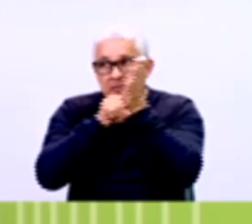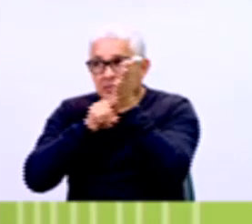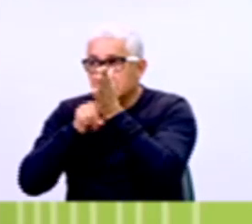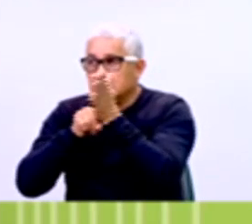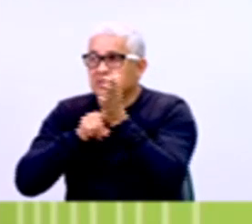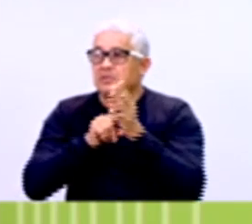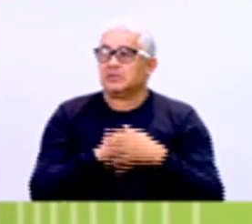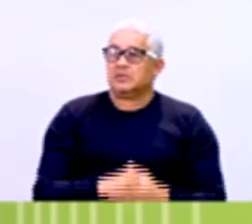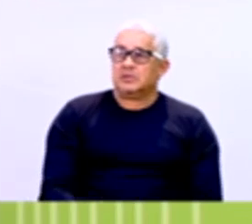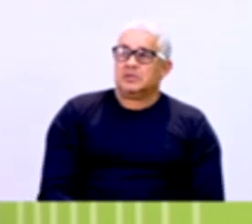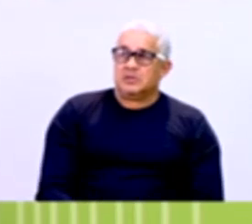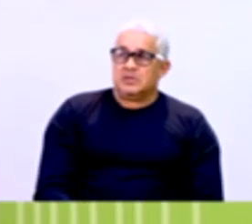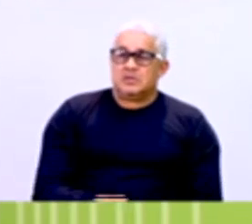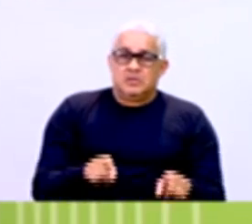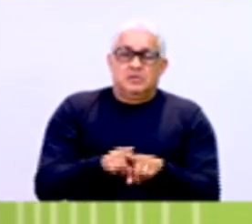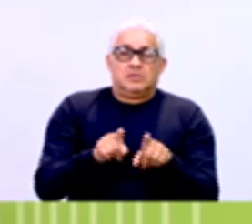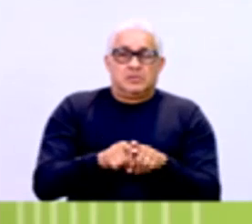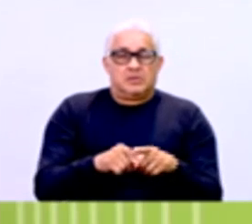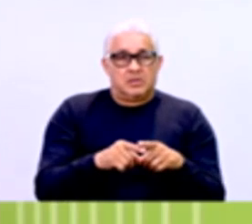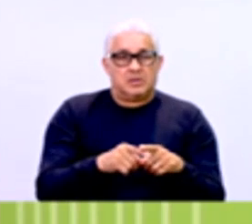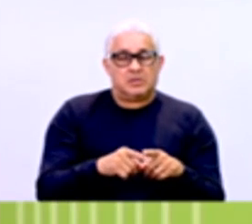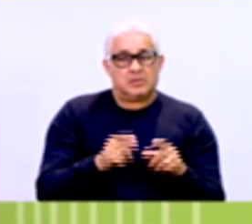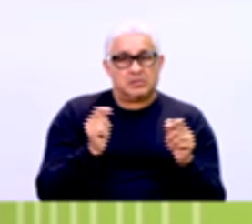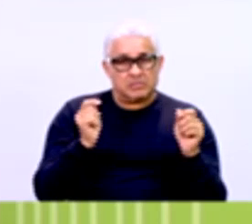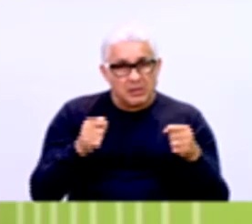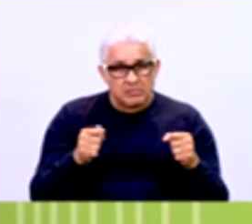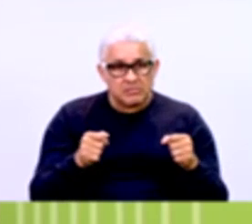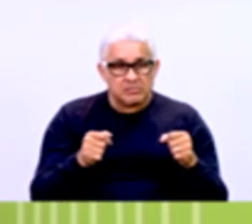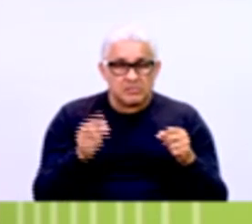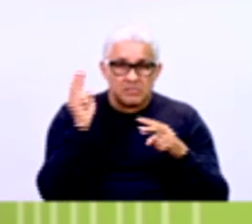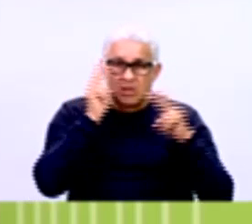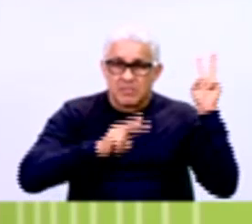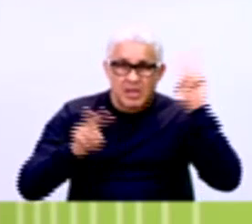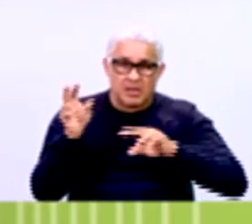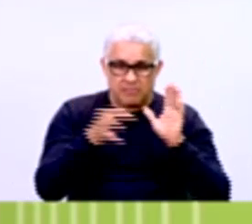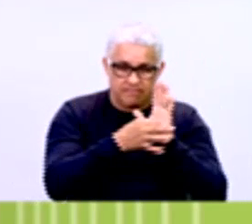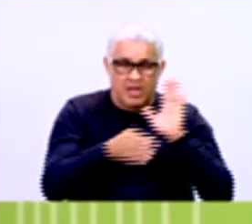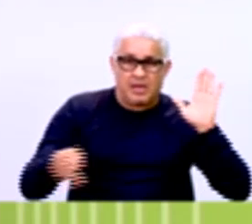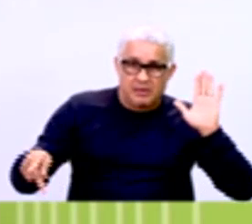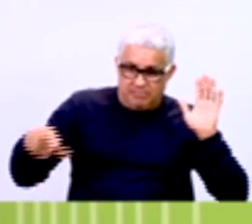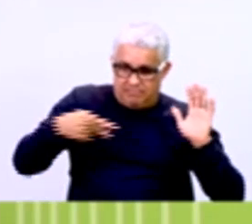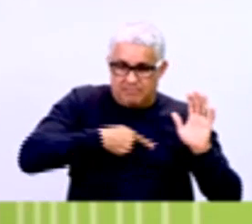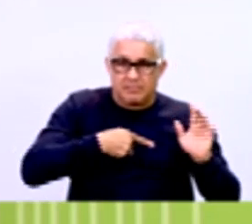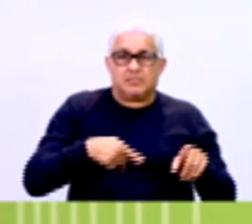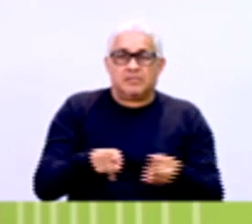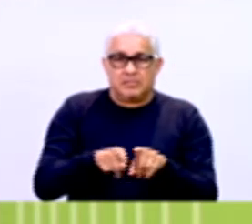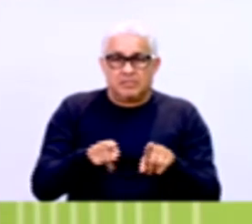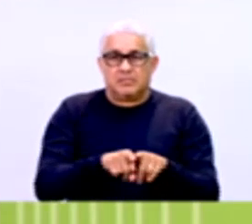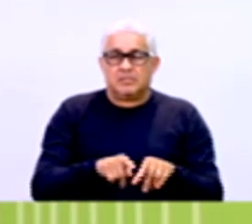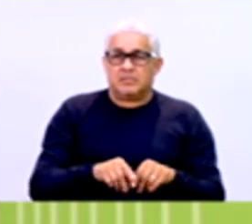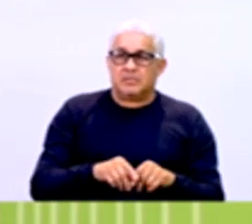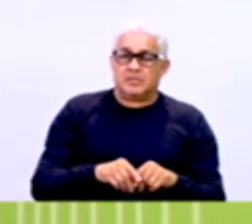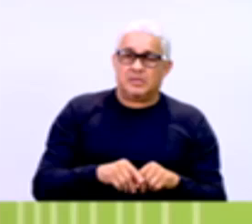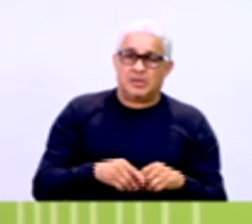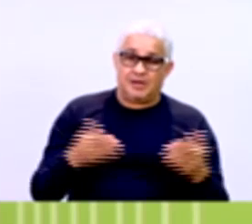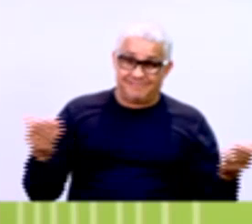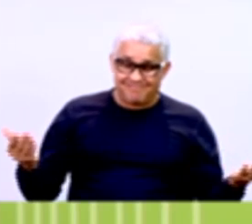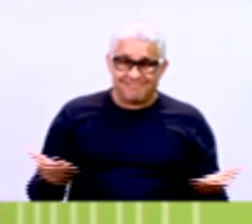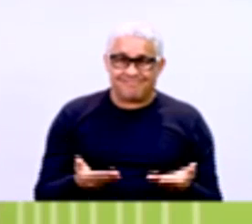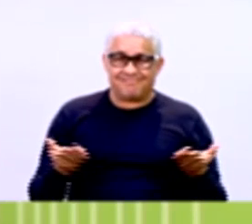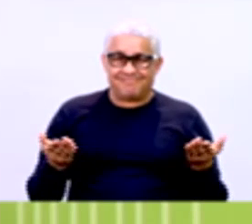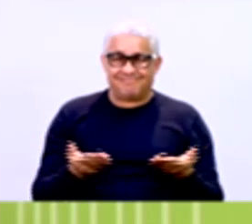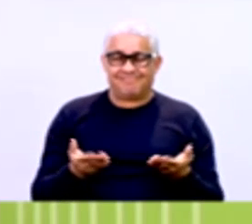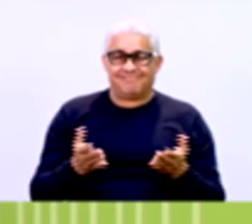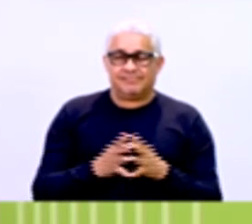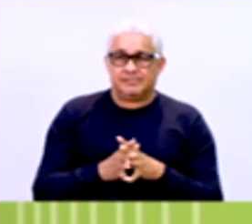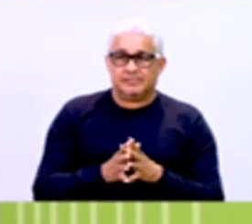você desenvolva uma percepção ainda mais crítica com relação à questão do meio ambiente. Nós estamos vivendo um momento de muita, como é